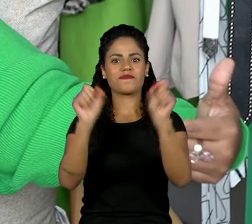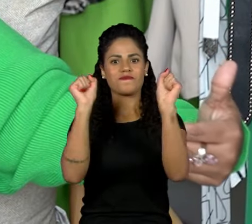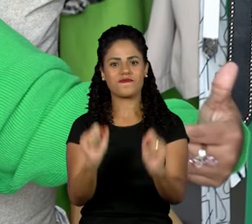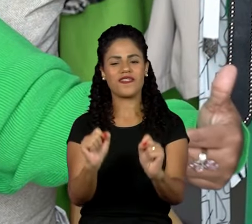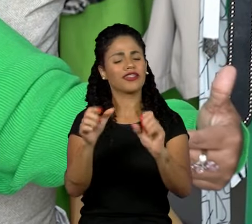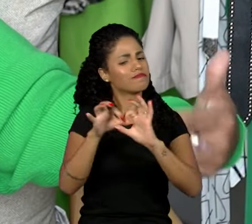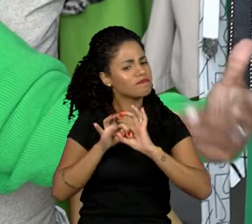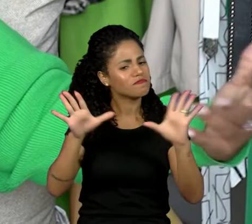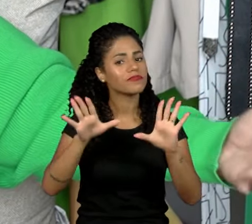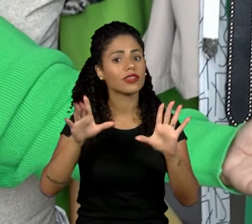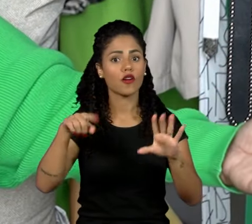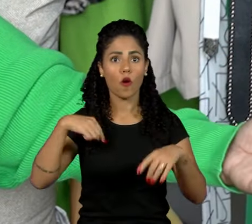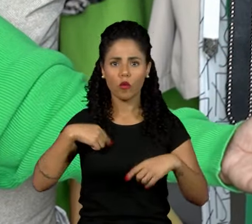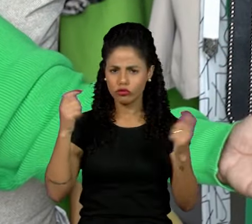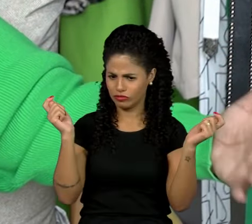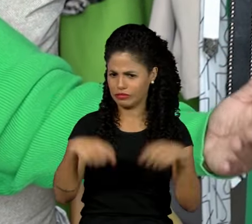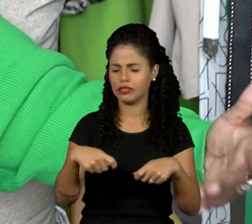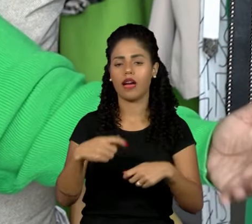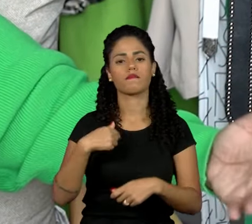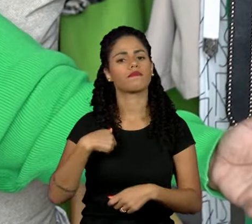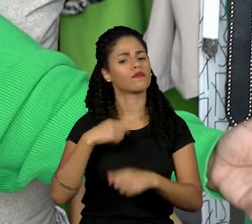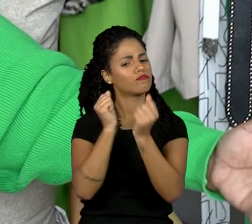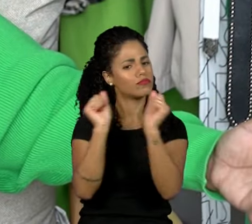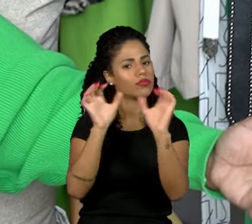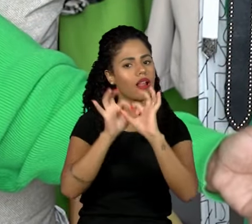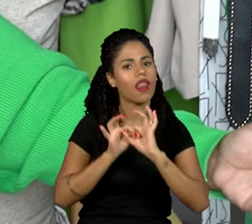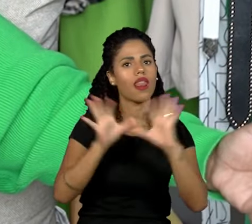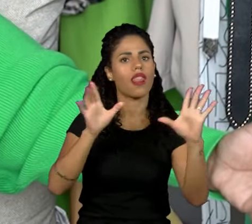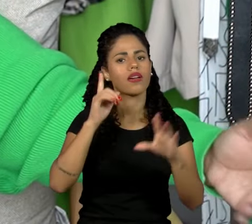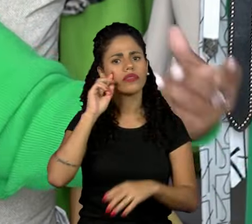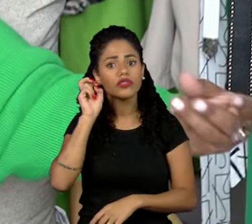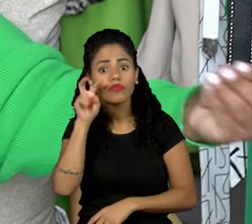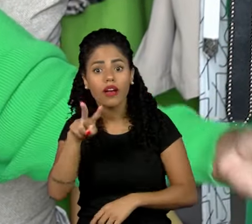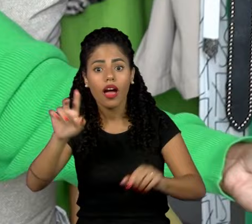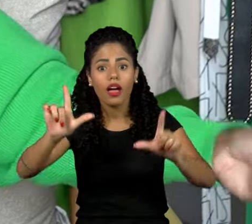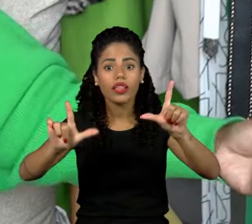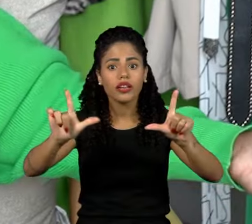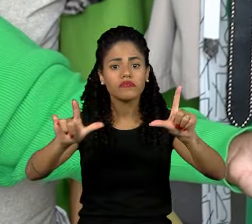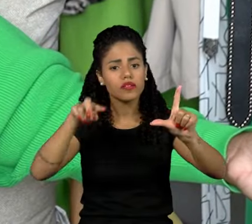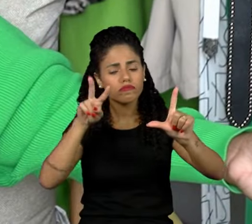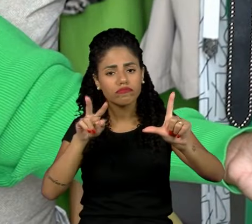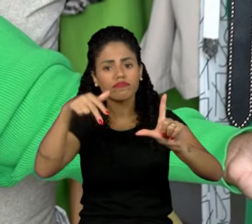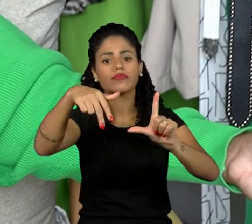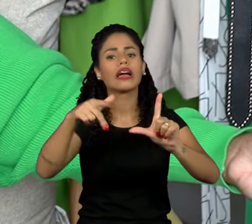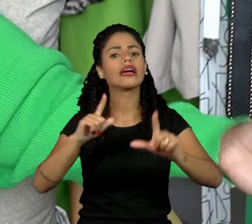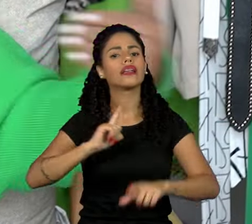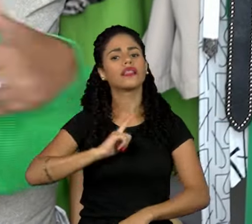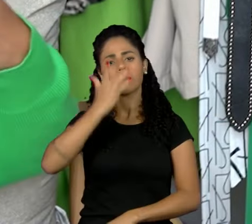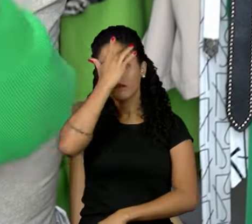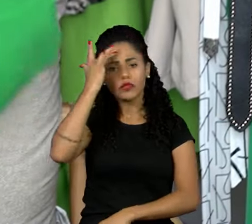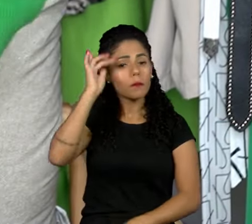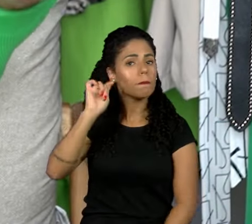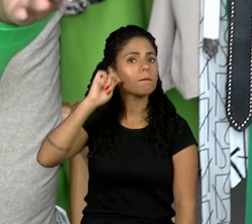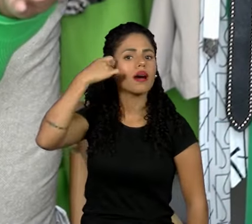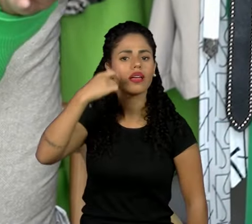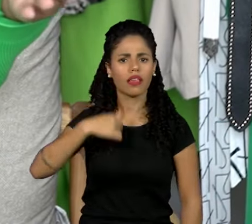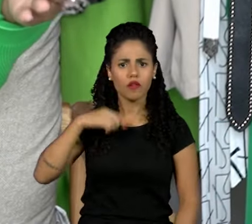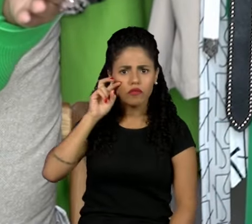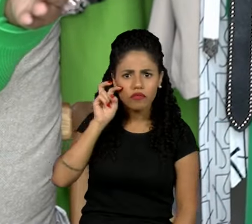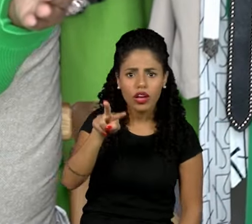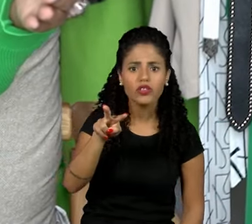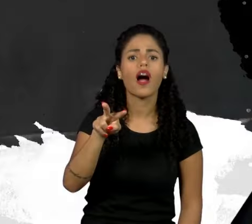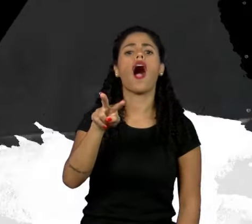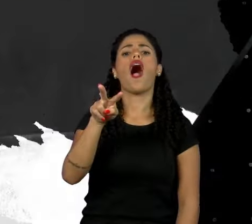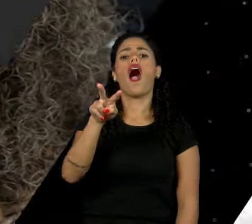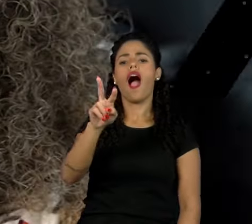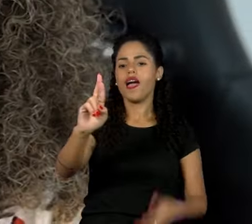não é mais possível que a gente consiga assistir uma TV que não englobe a realidade. Eu preciso me ver representada ali